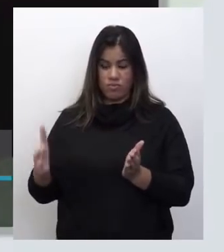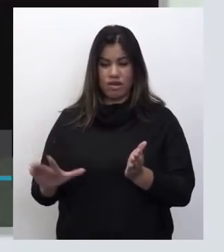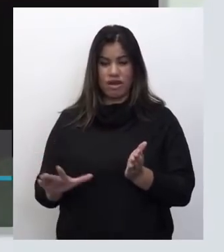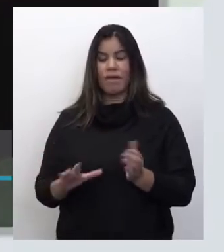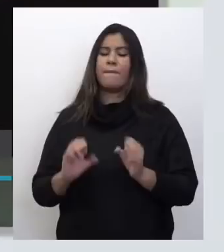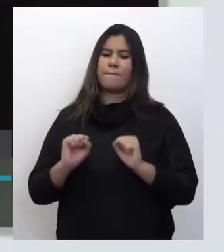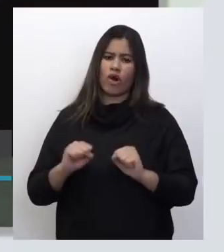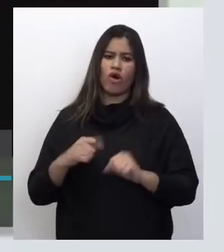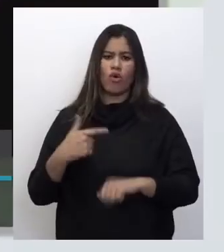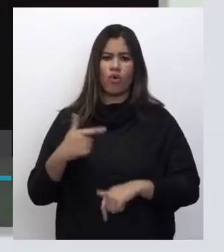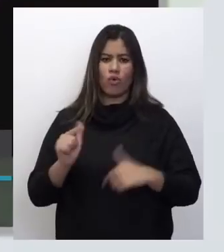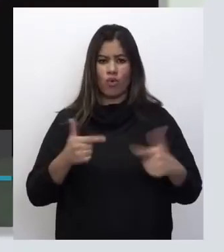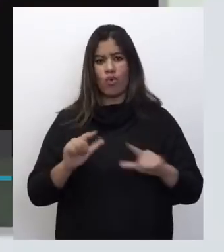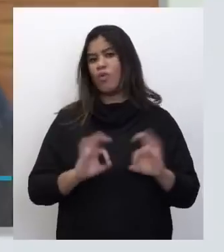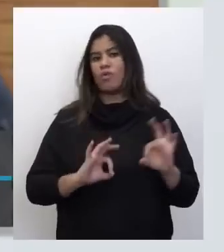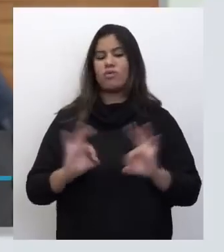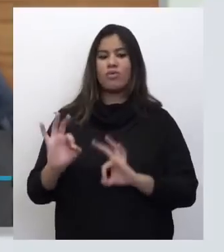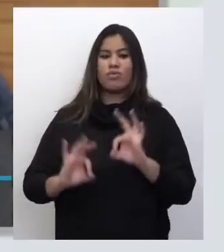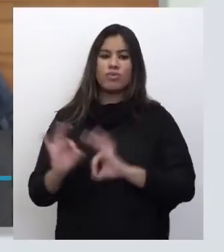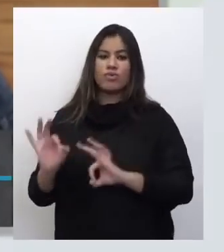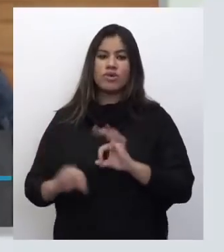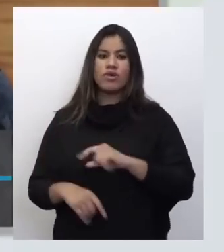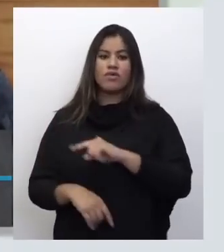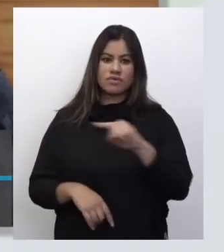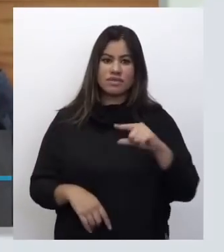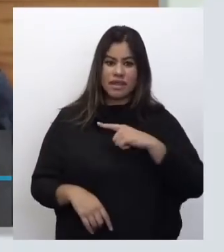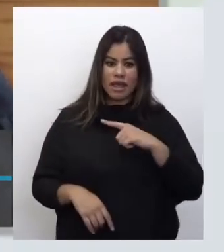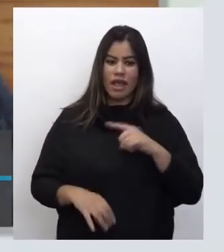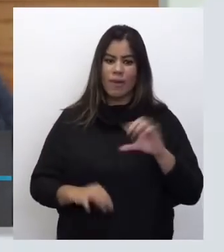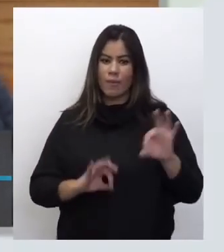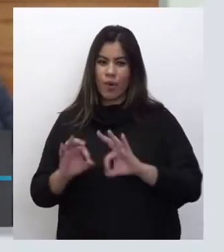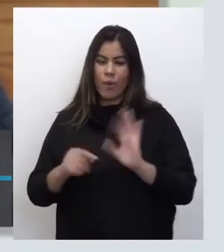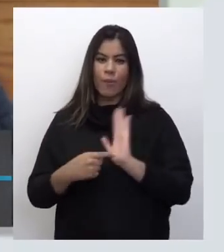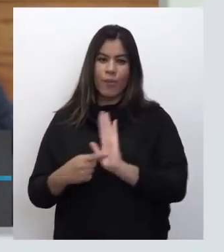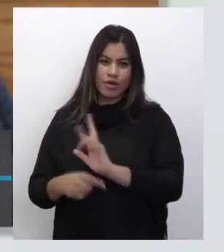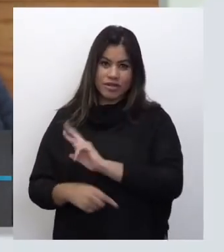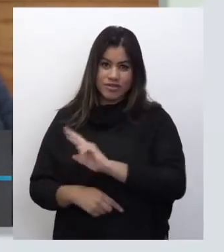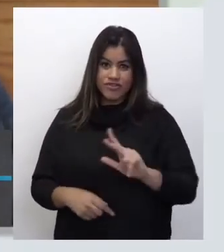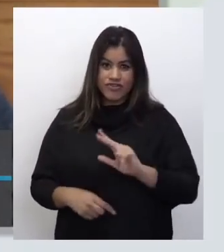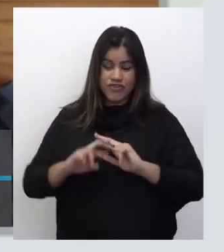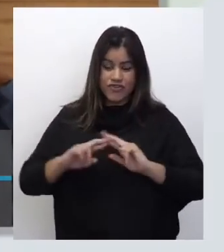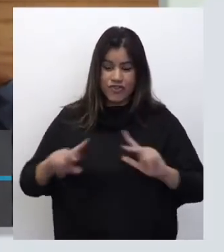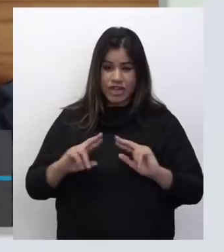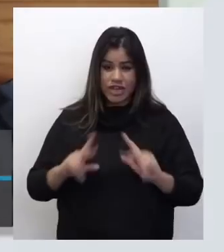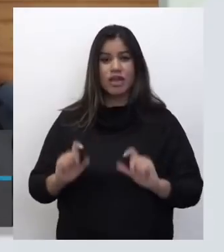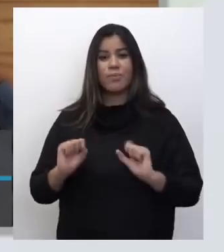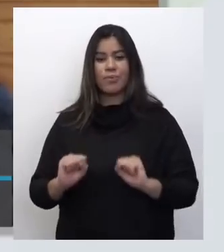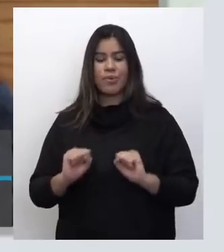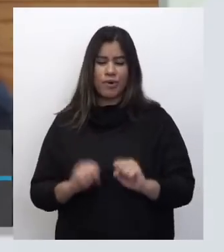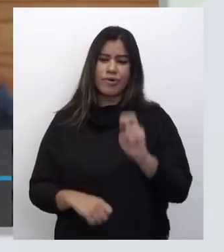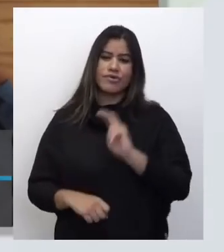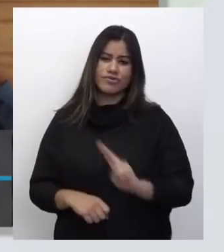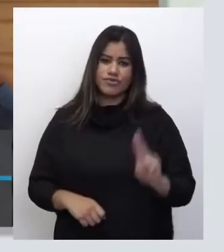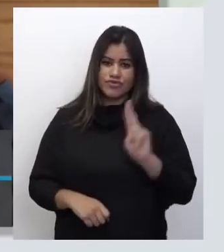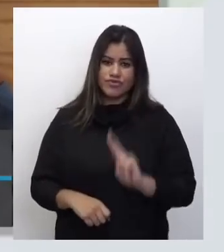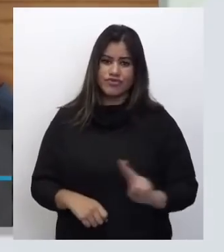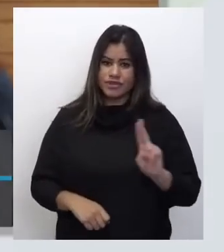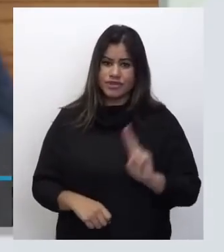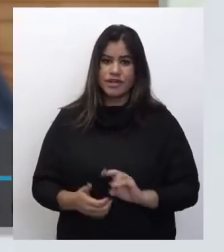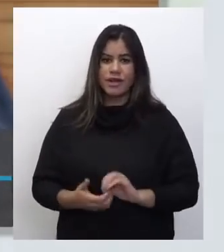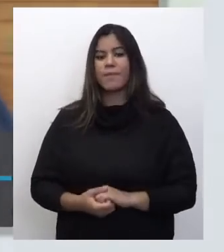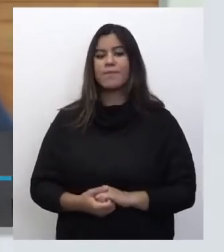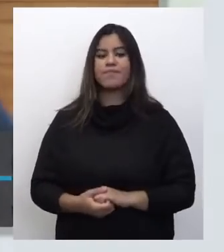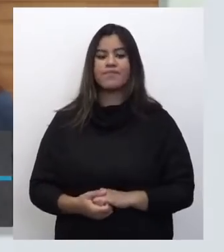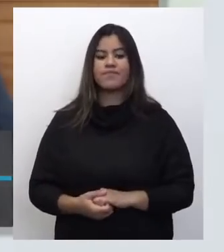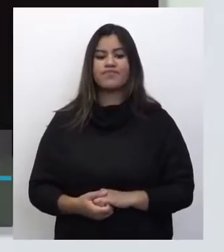quer criar um projeto para ilustrar de uma forma diferente o que você aprendeu em alguma área do conhecimento, né?